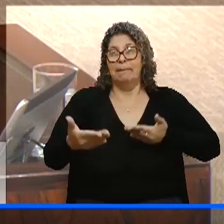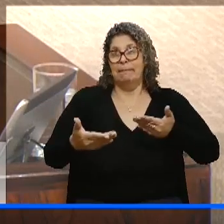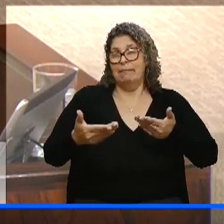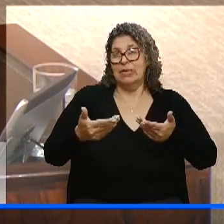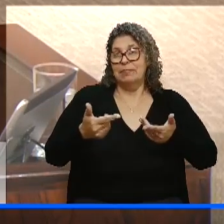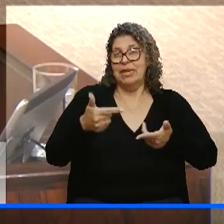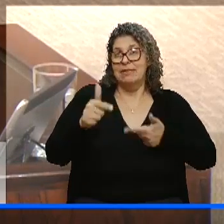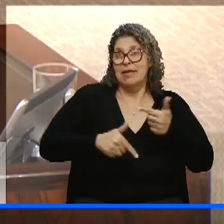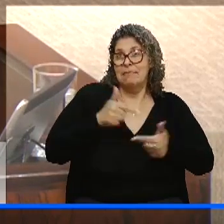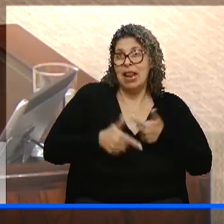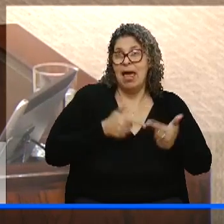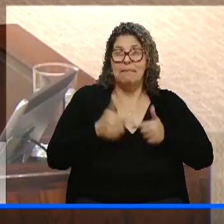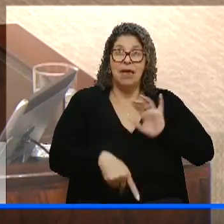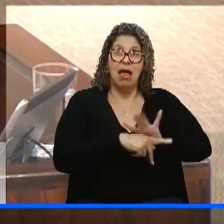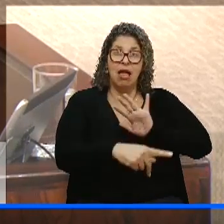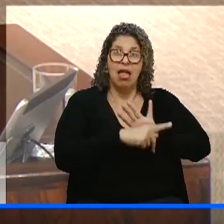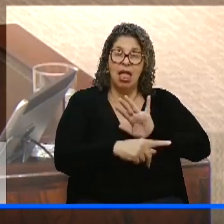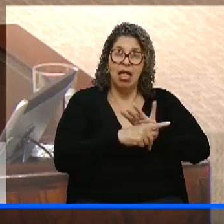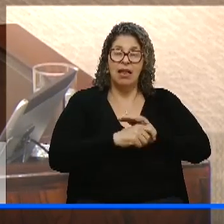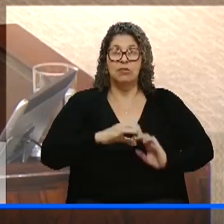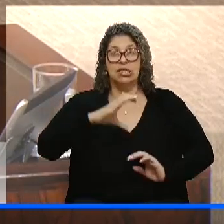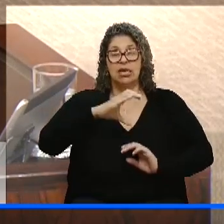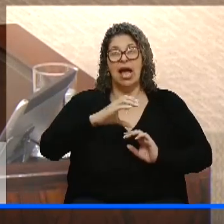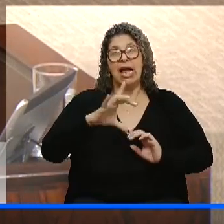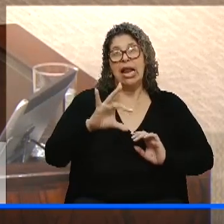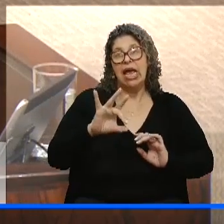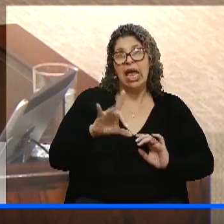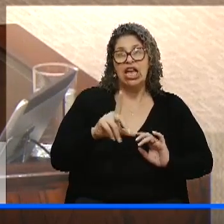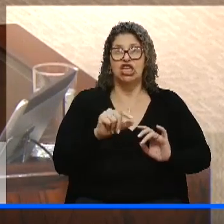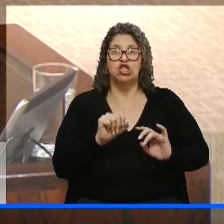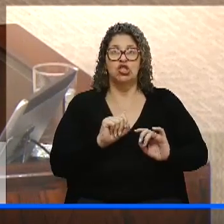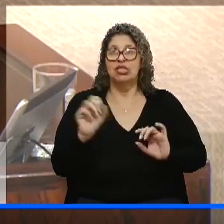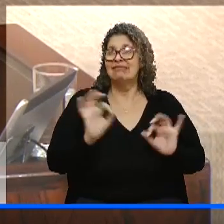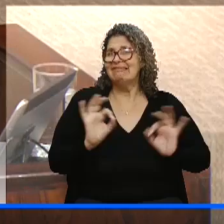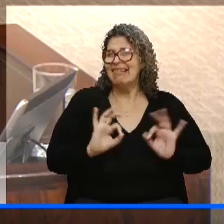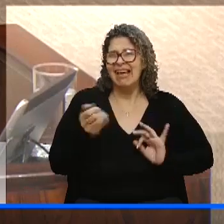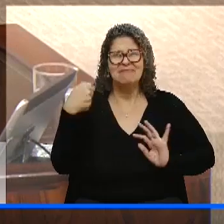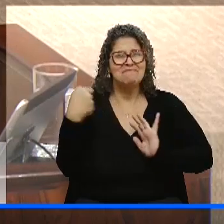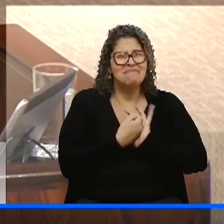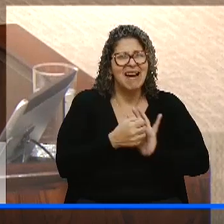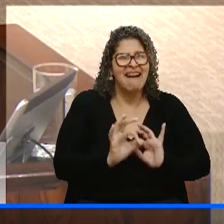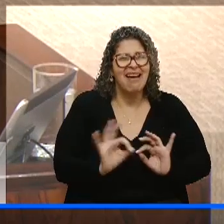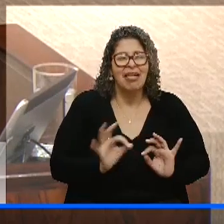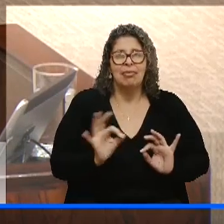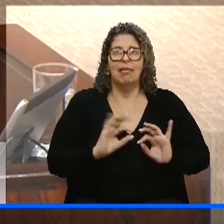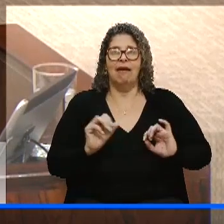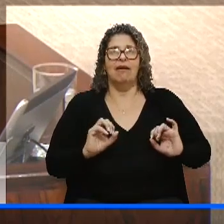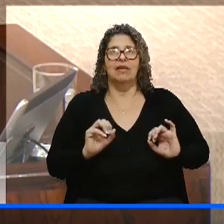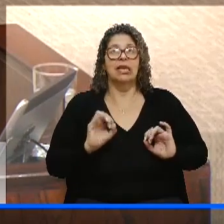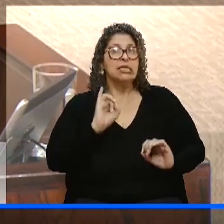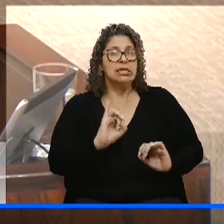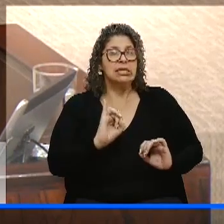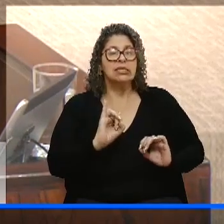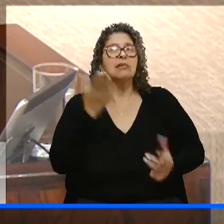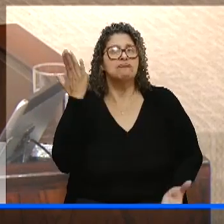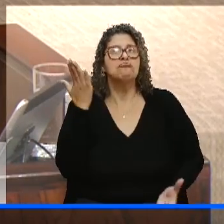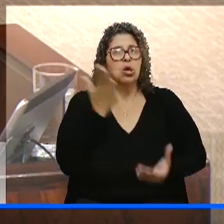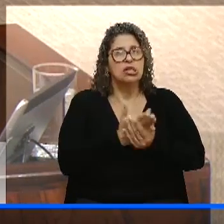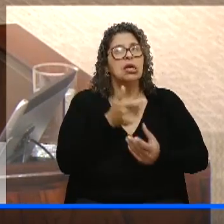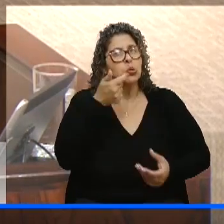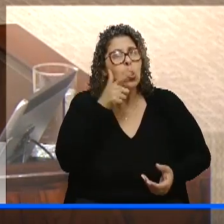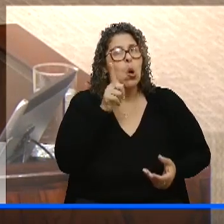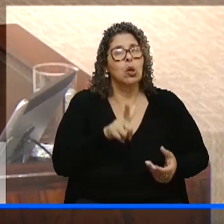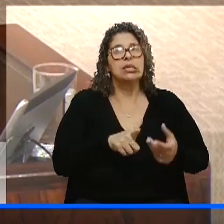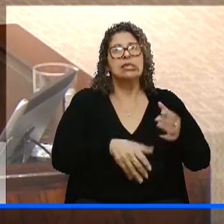buscar clientes e atrás fazer esse tipo de atuação depois se ganhar as ações ganhou os honorários de sucumbência e